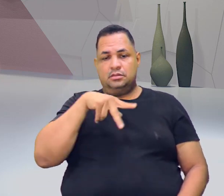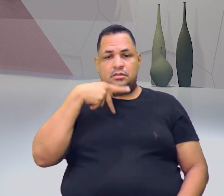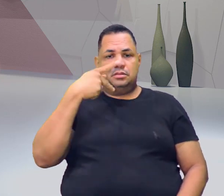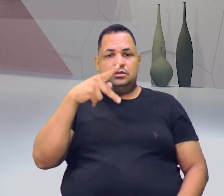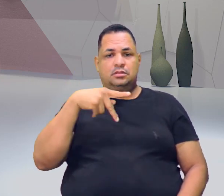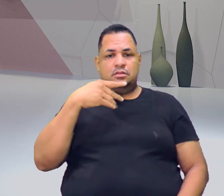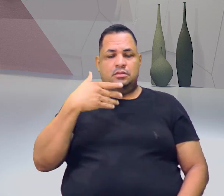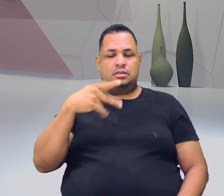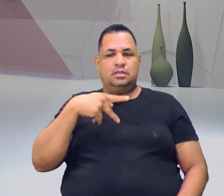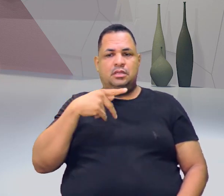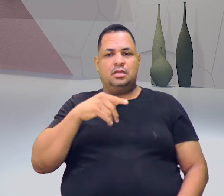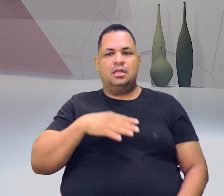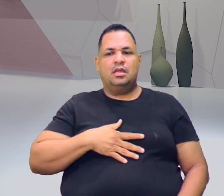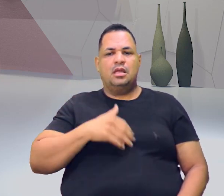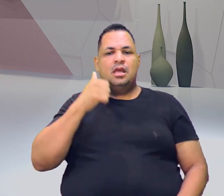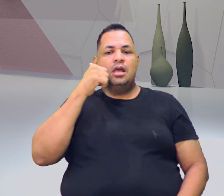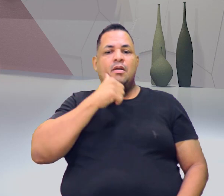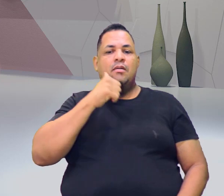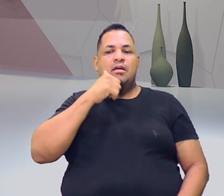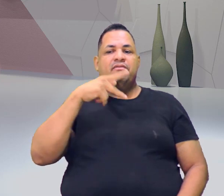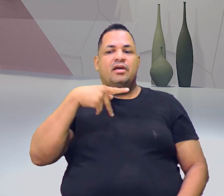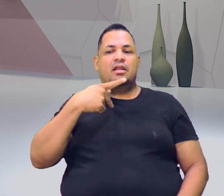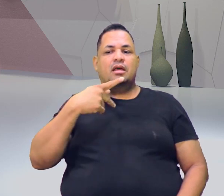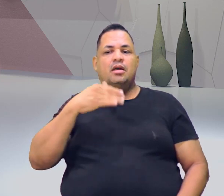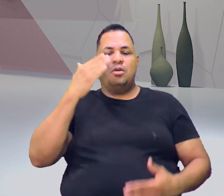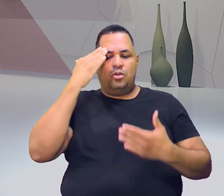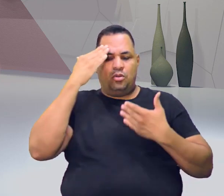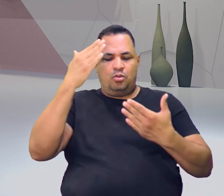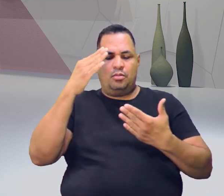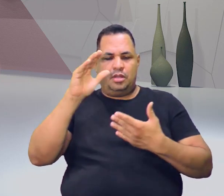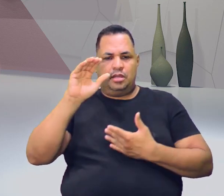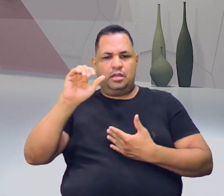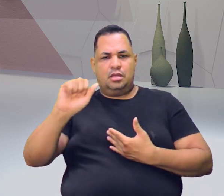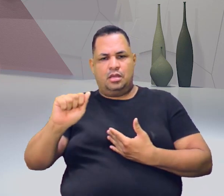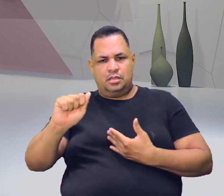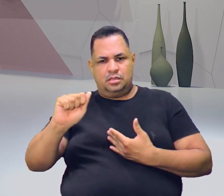diz obrigada. Ele diz